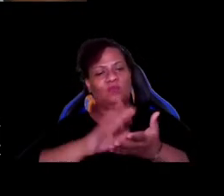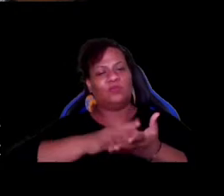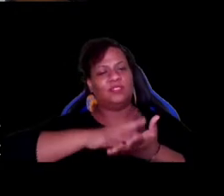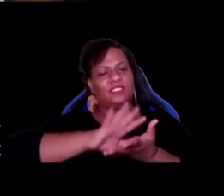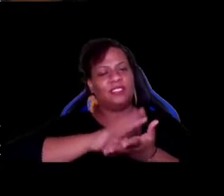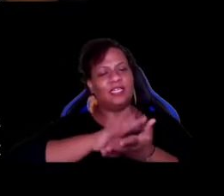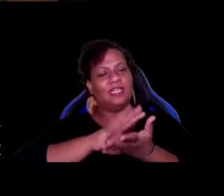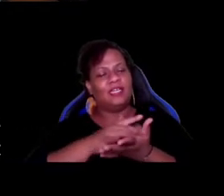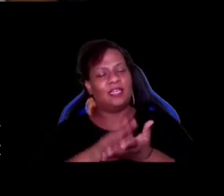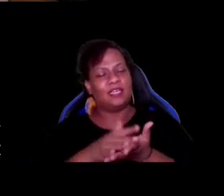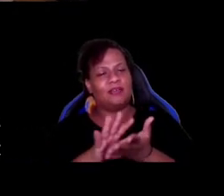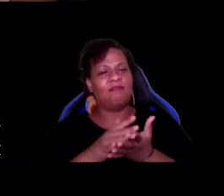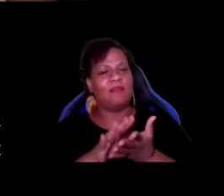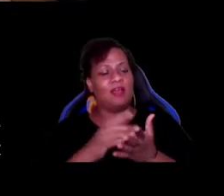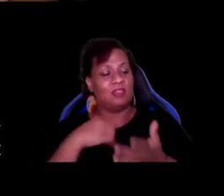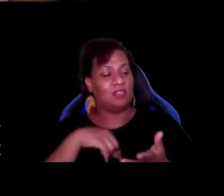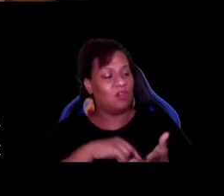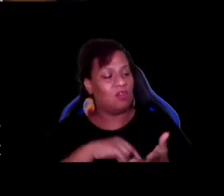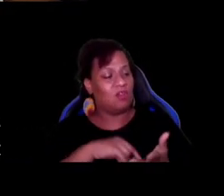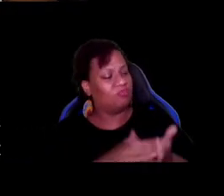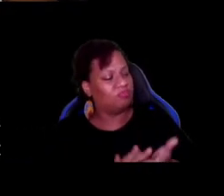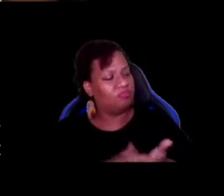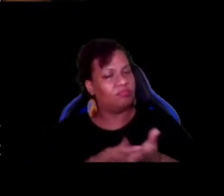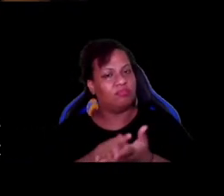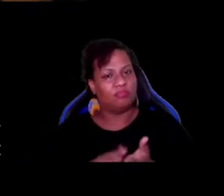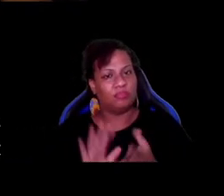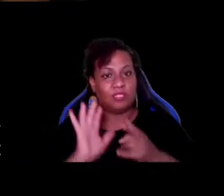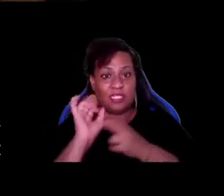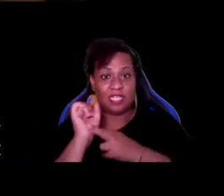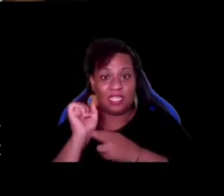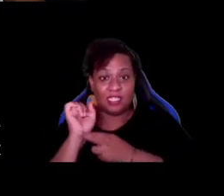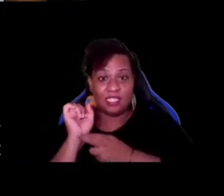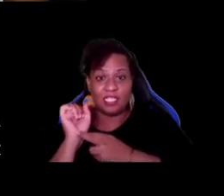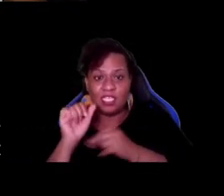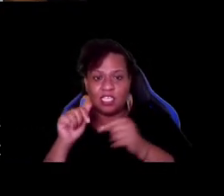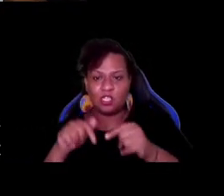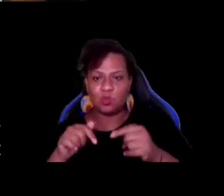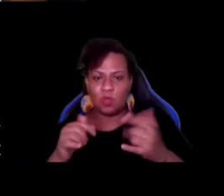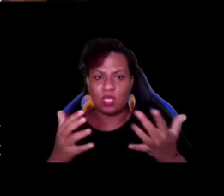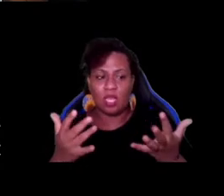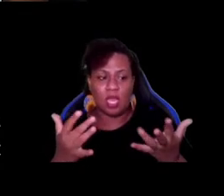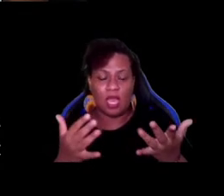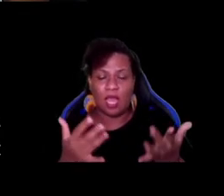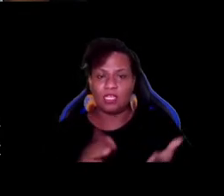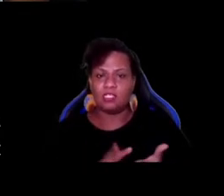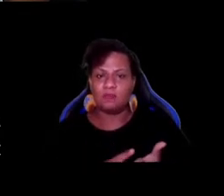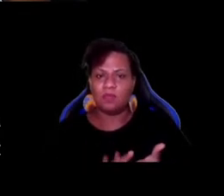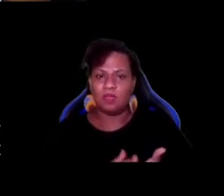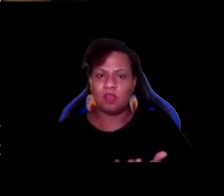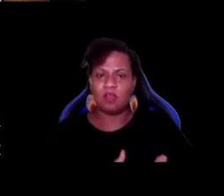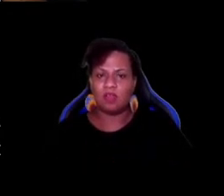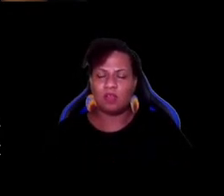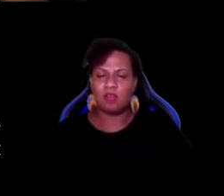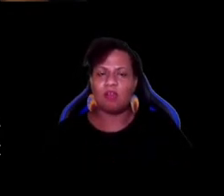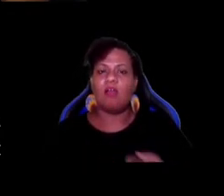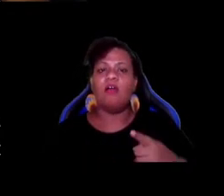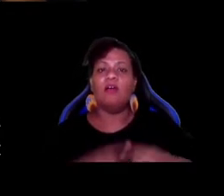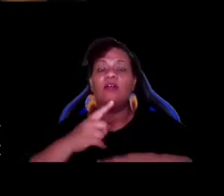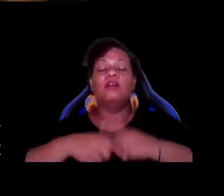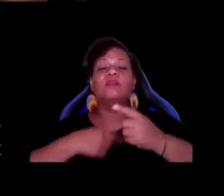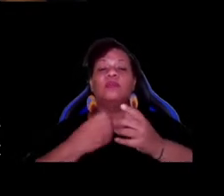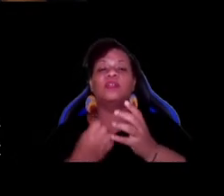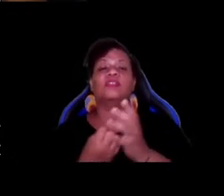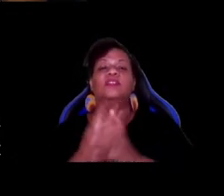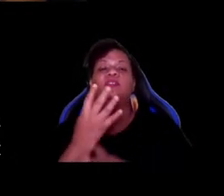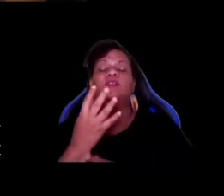tocar esses ritmos, né, que são tocados com as mãos, sem o Aguidavi. Aí surgiu,